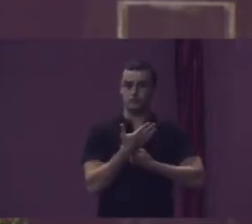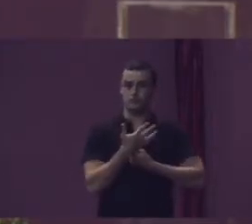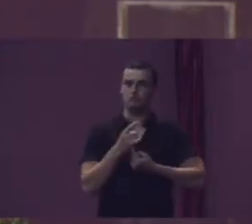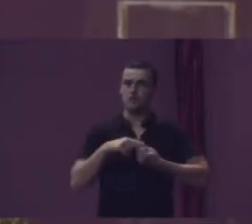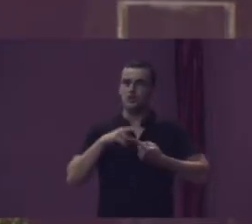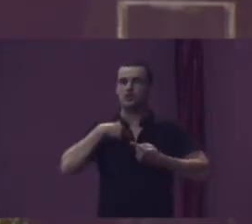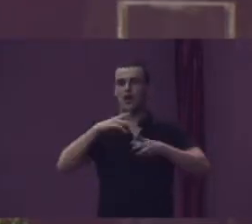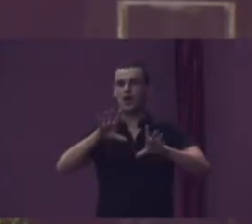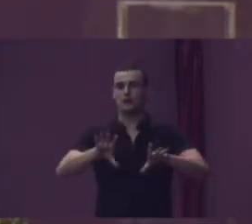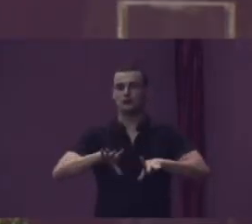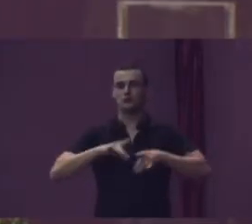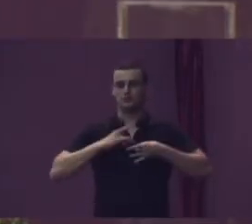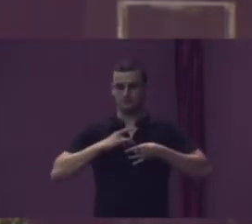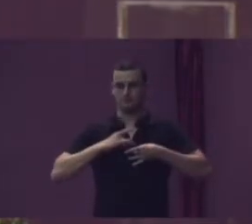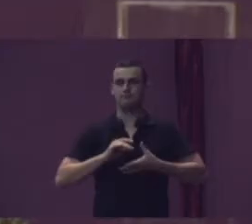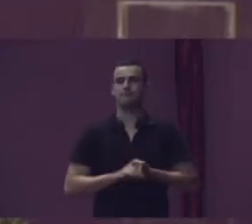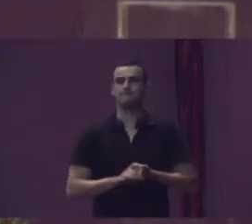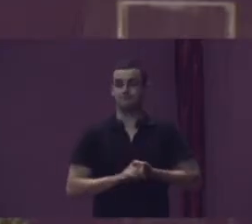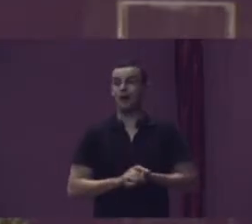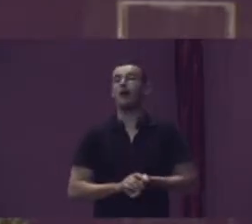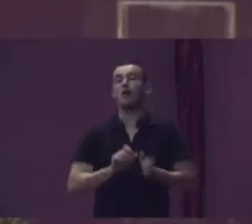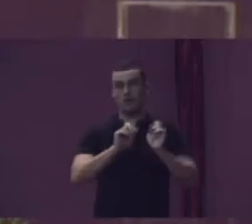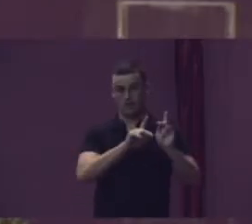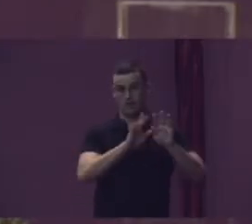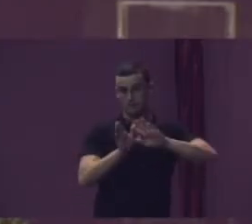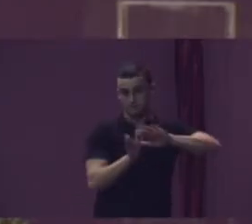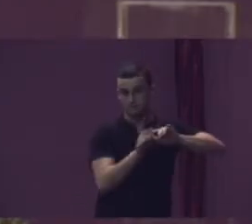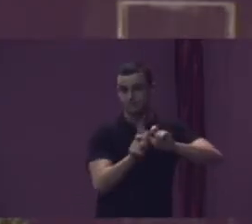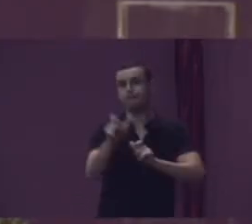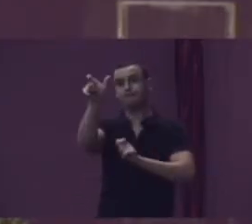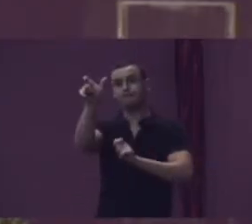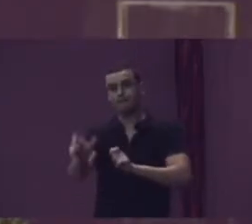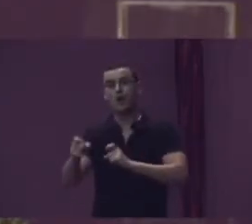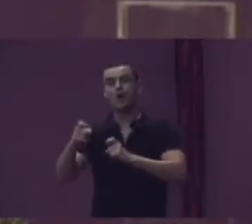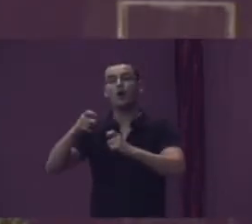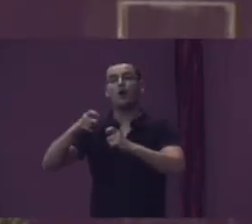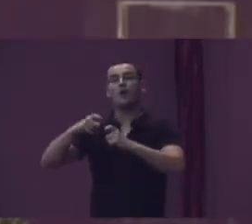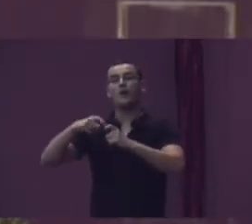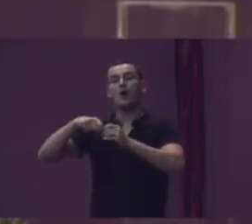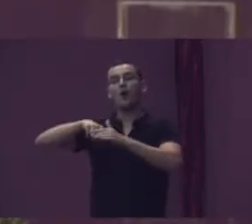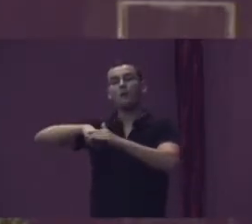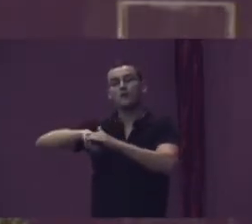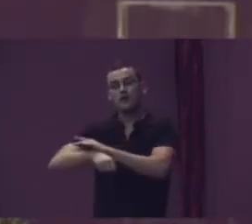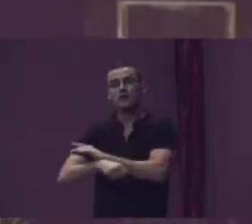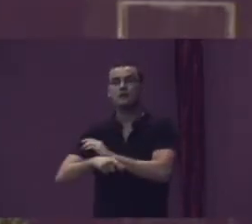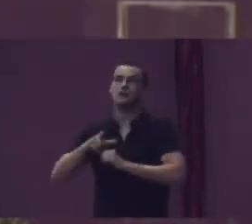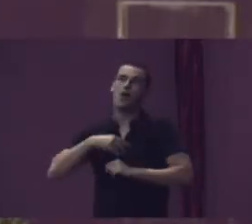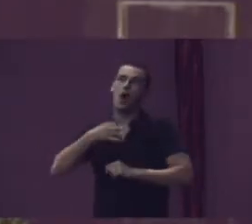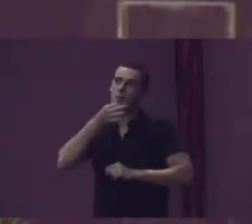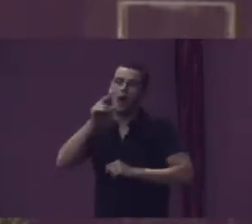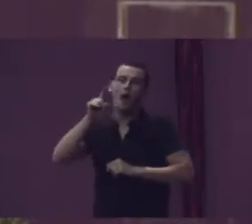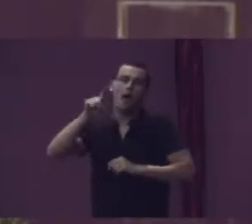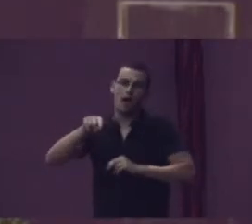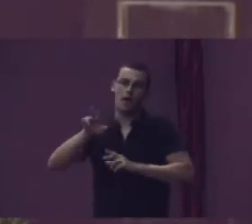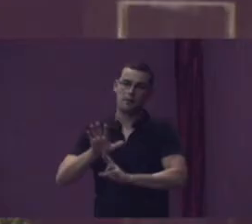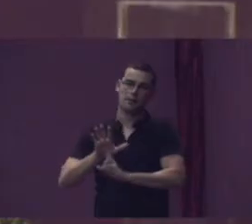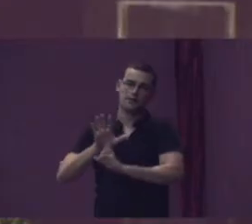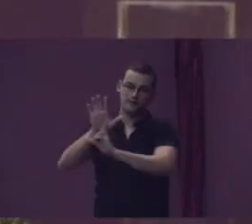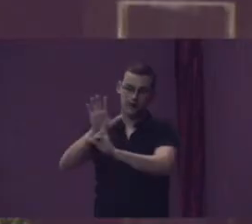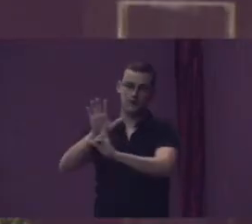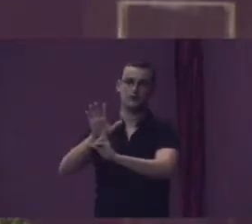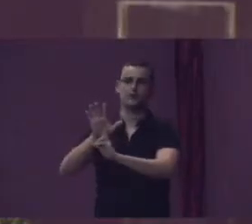elas. Entre os obstetras formadores de opinião, eles são representantes de classe, como eu já